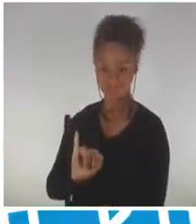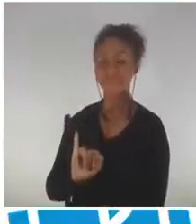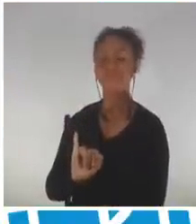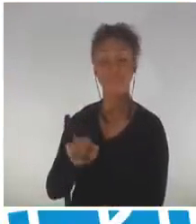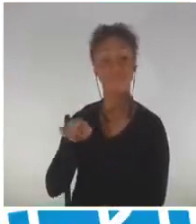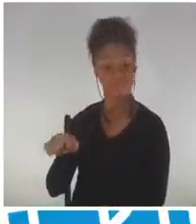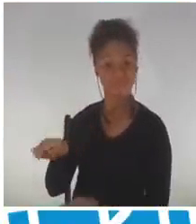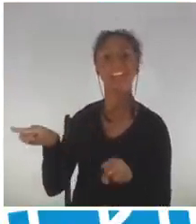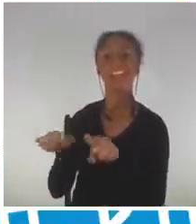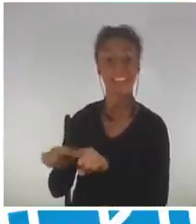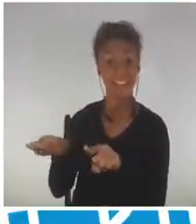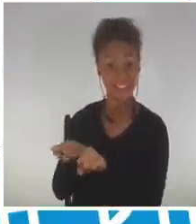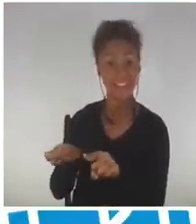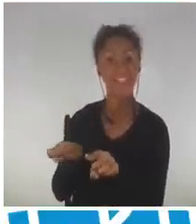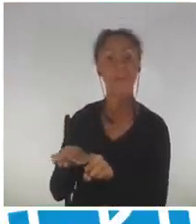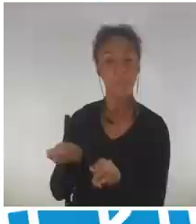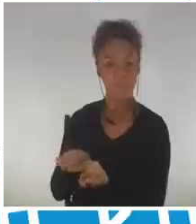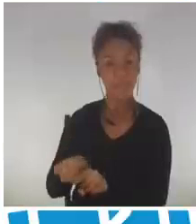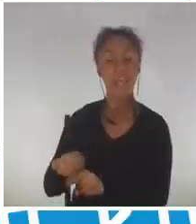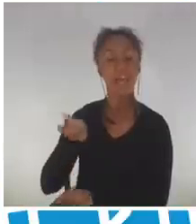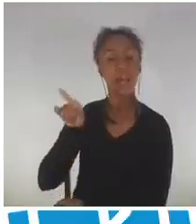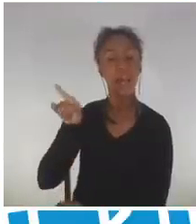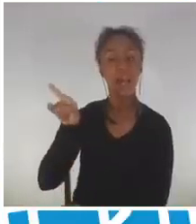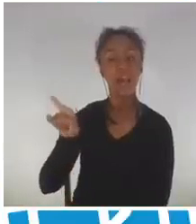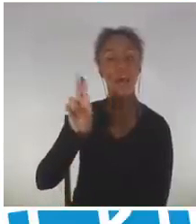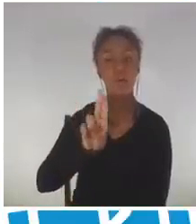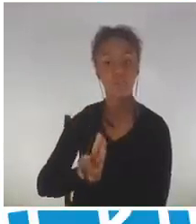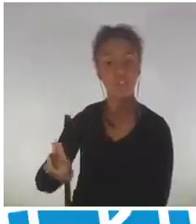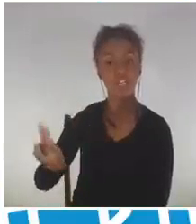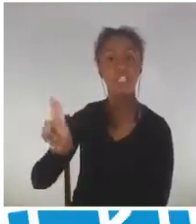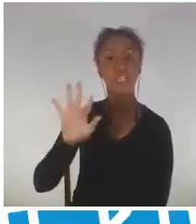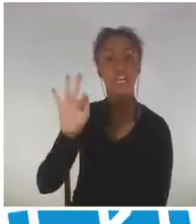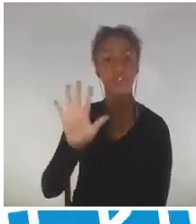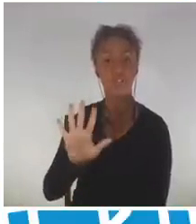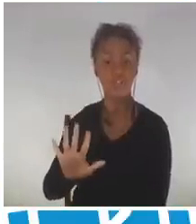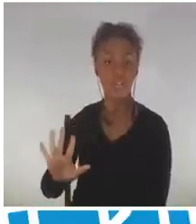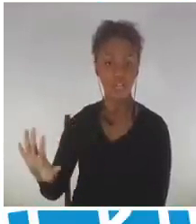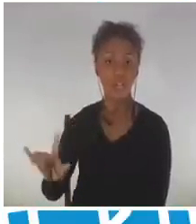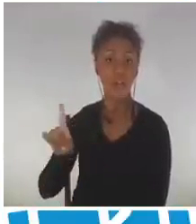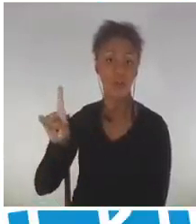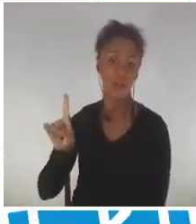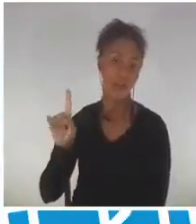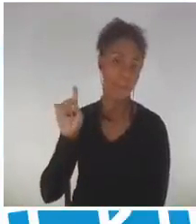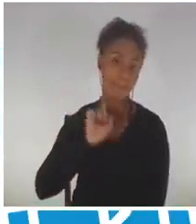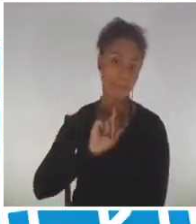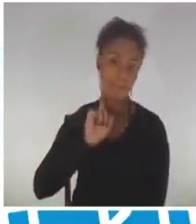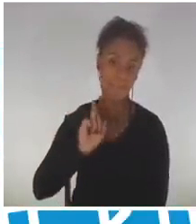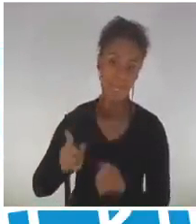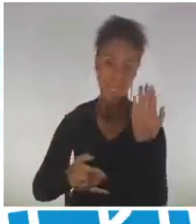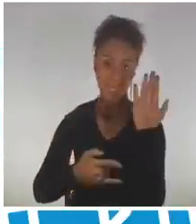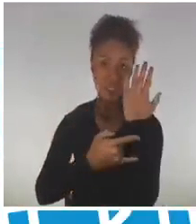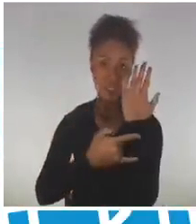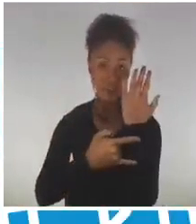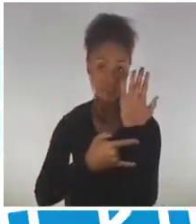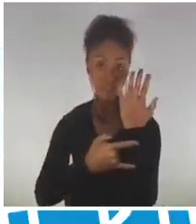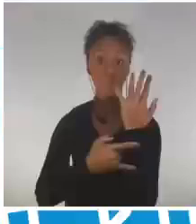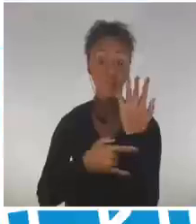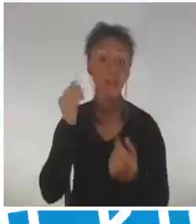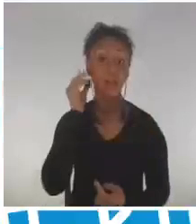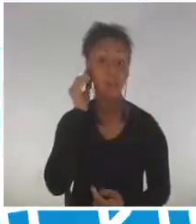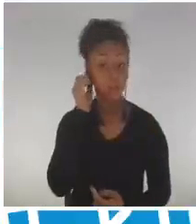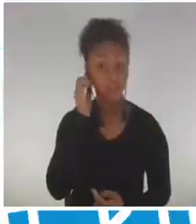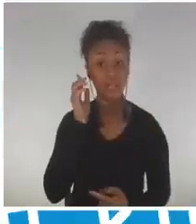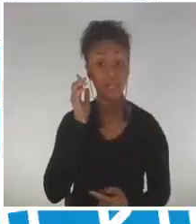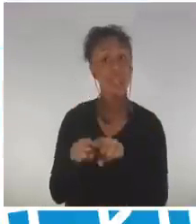Tufi Soares, lá da Universidade Federal de Juiz de Fora, também é do Conselho da